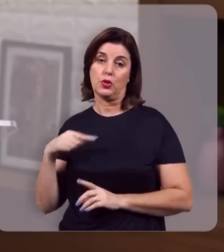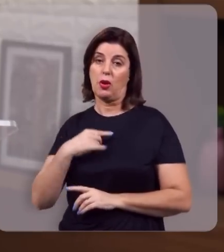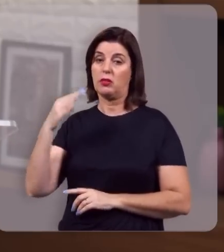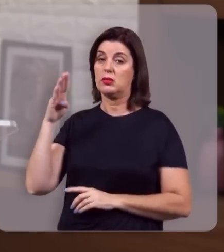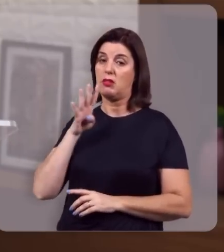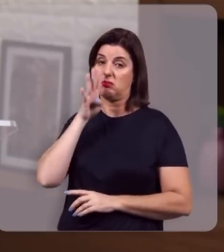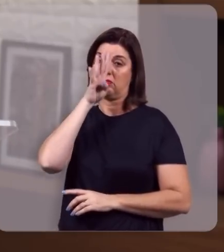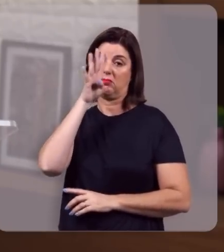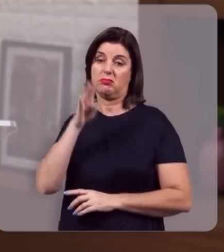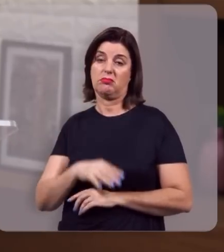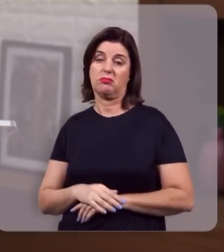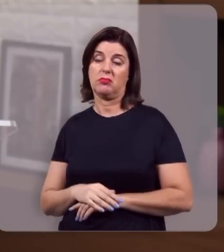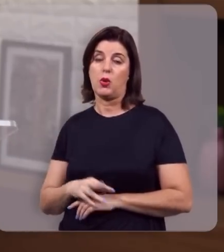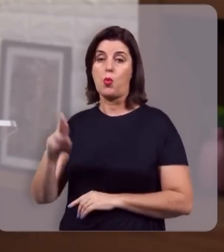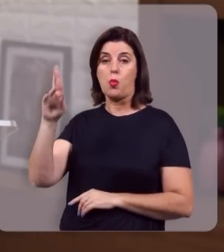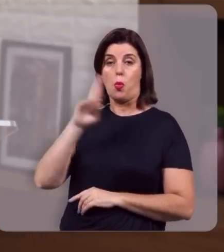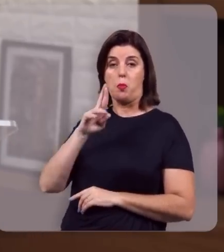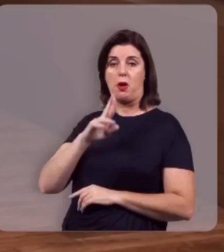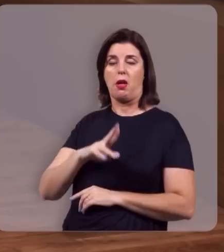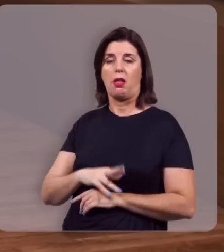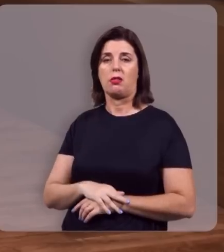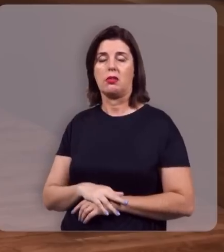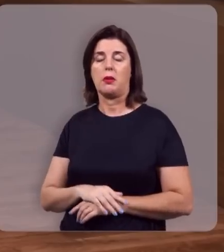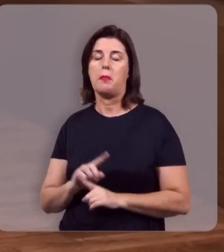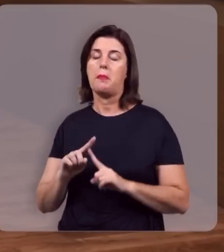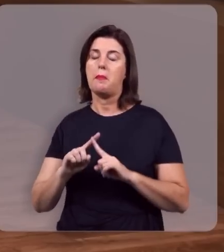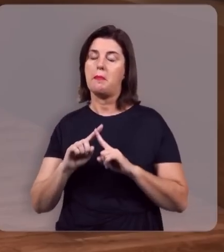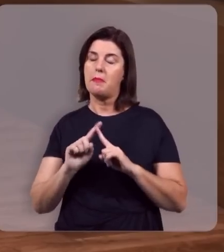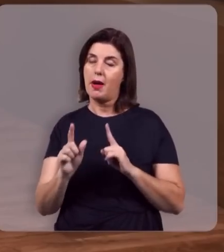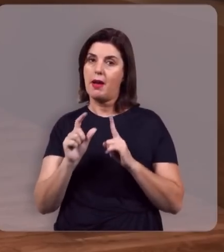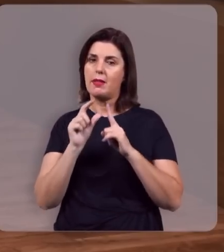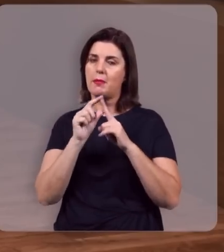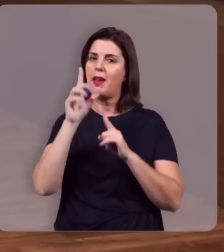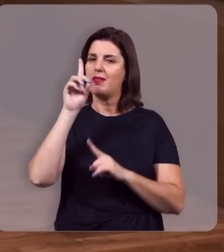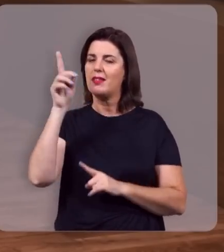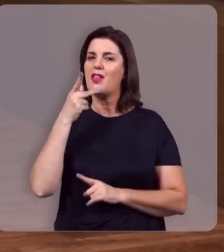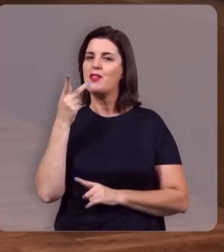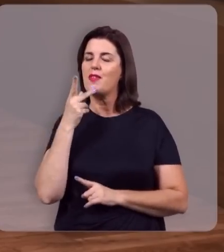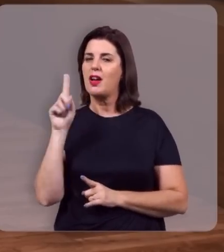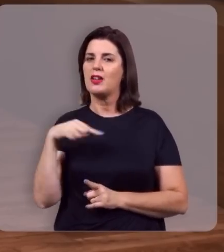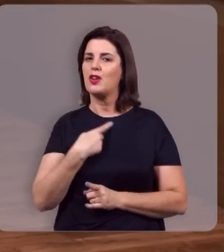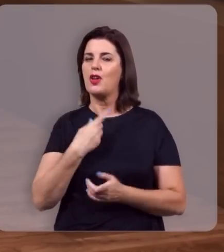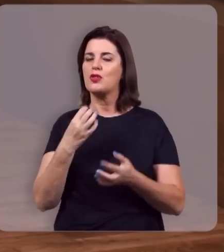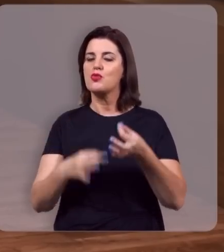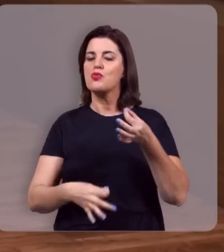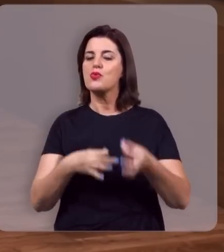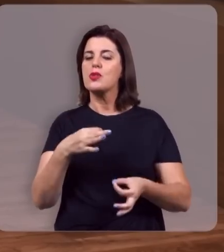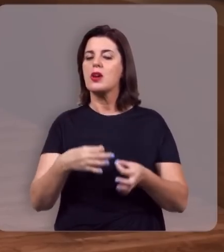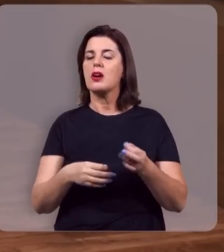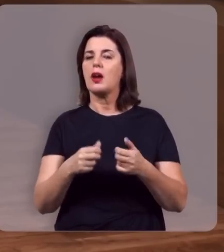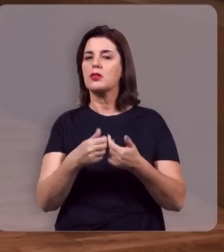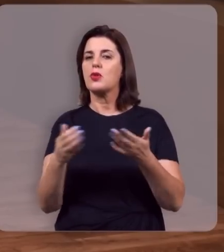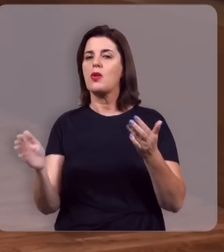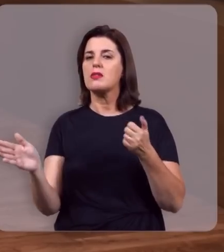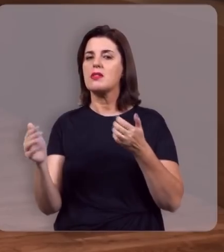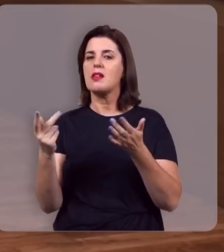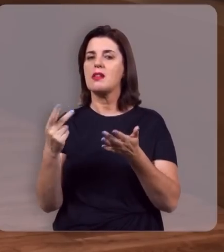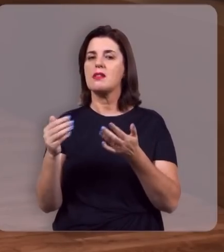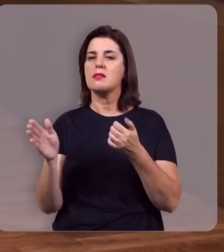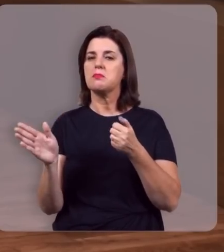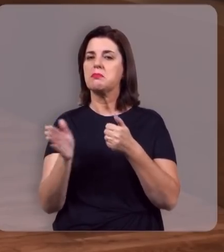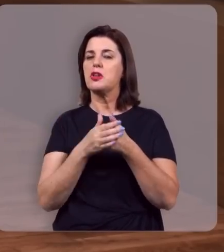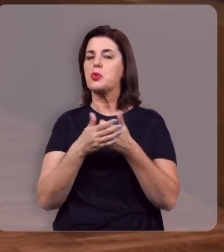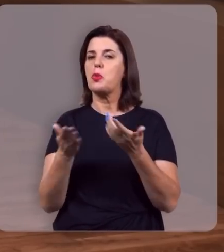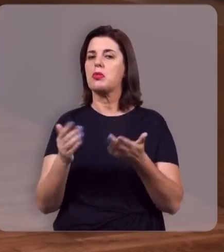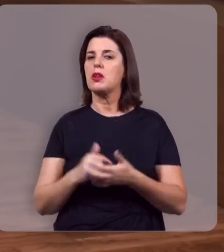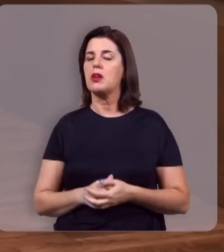condenados, culpados. Mas a Bíblia diz que nós vamos ser julgados pelas nossas omissões. Se você sabe que deve fazer o